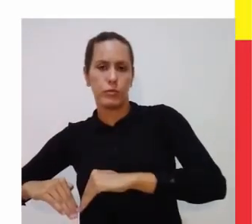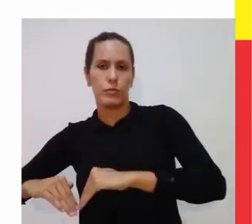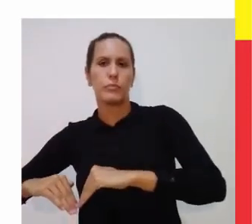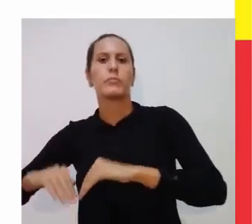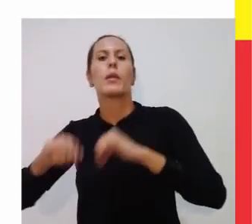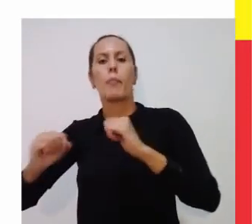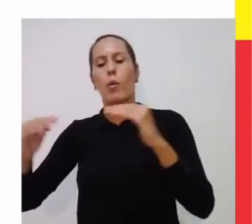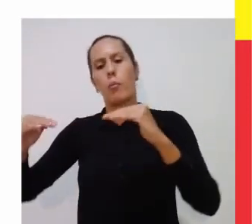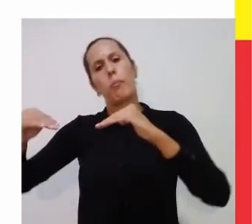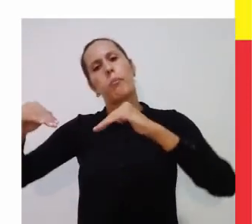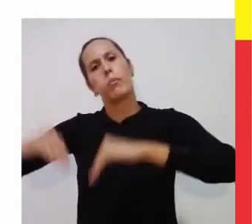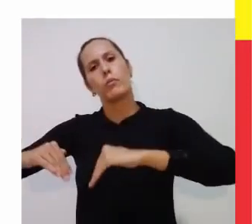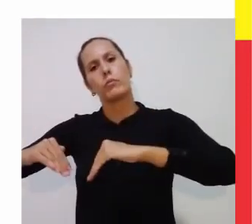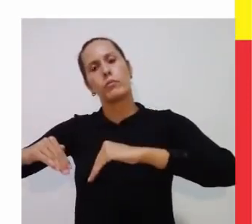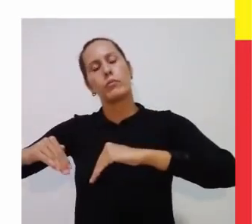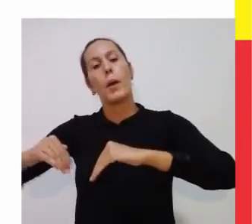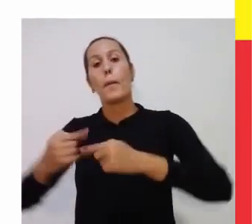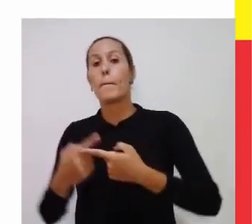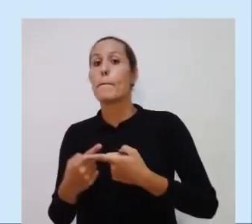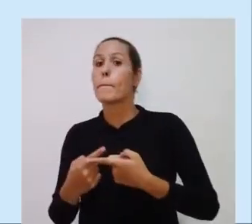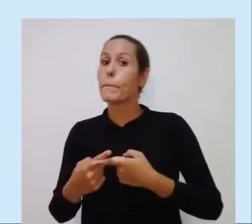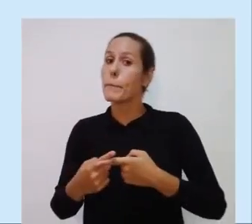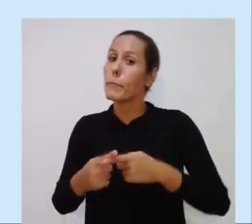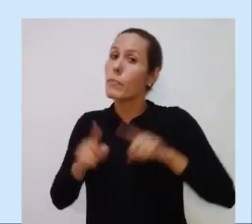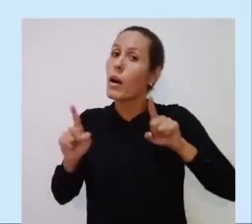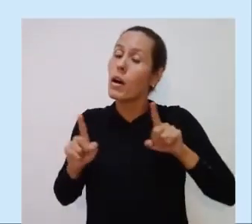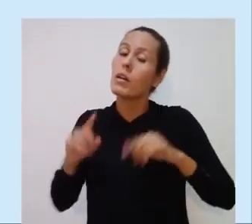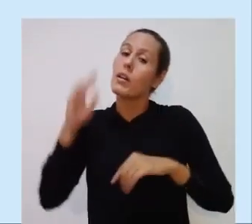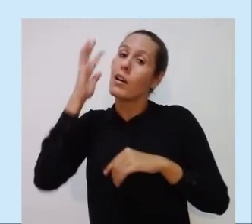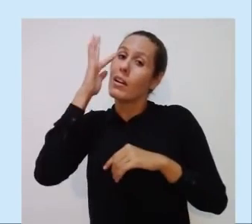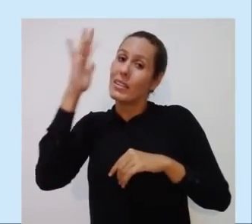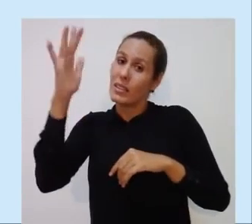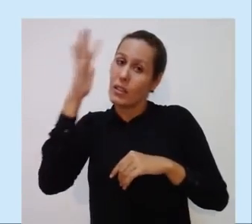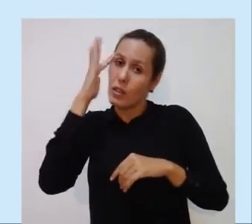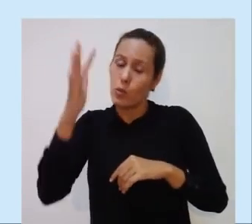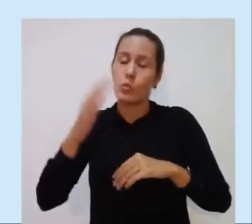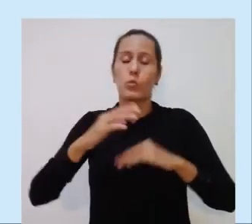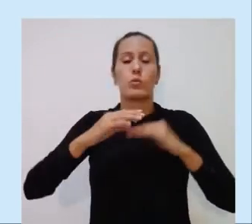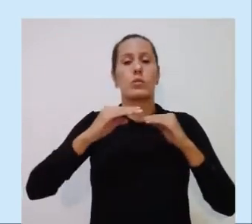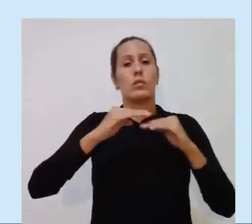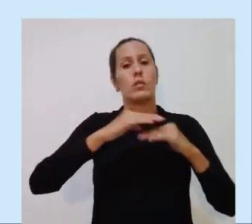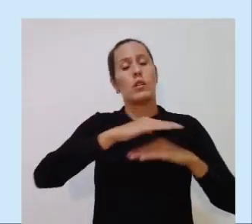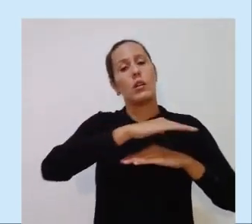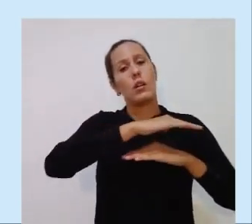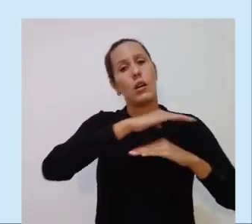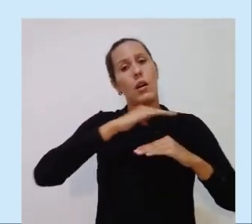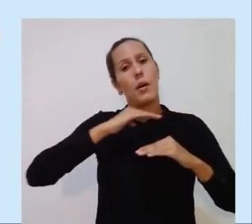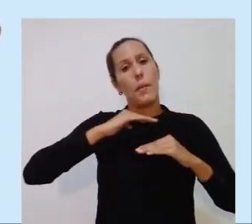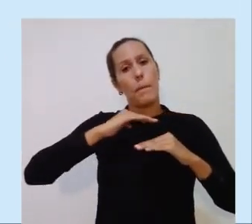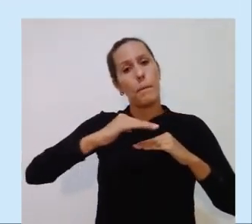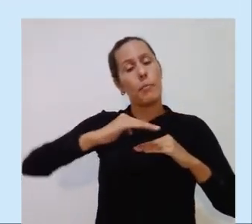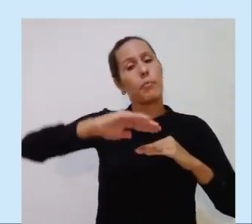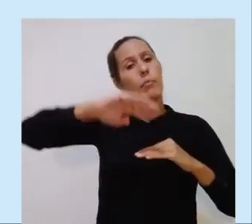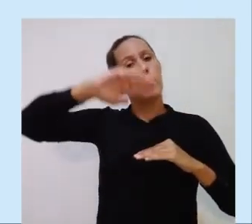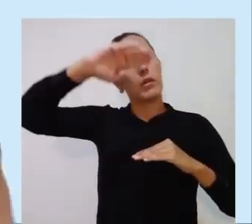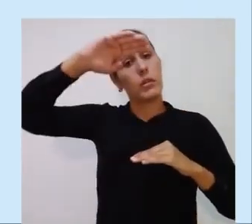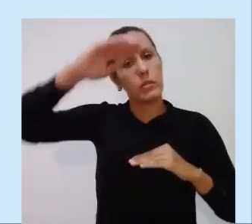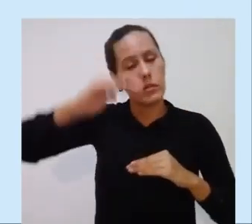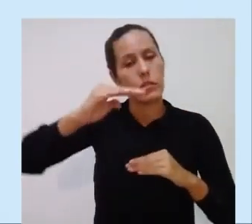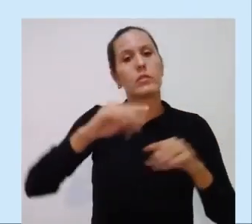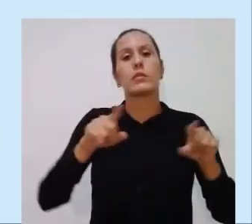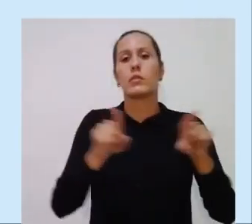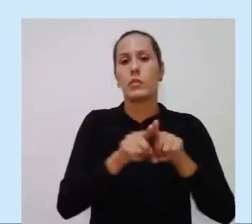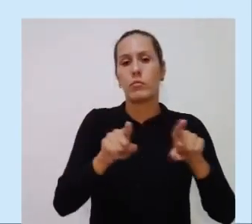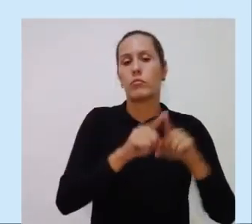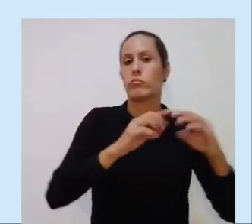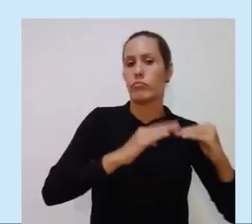bastante desgastada, certo? Mas, em teoria, as planícies, áreas planas, e os planaltos, que